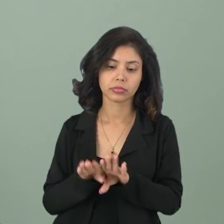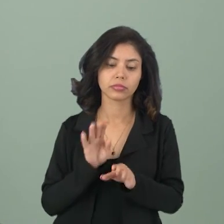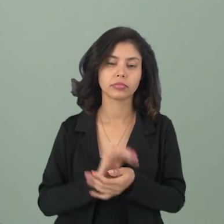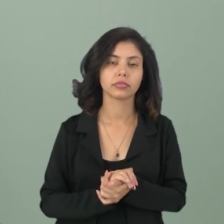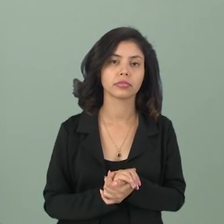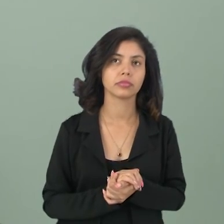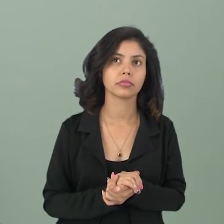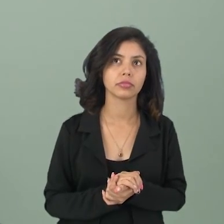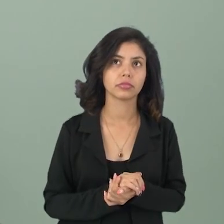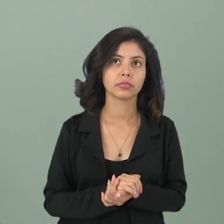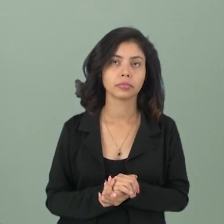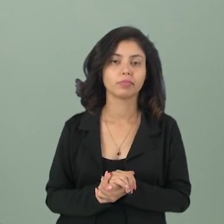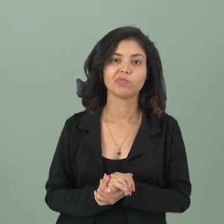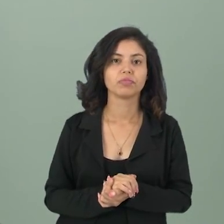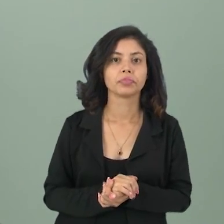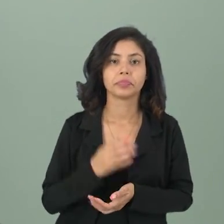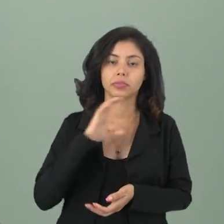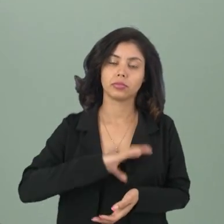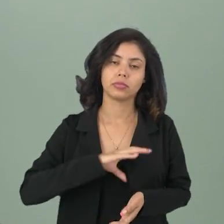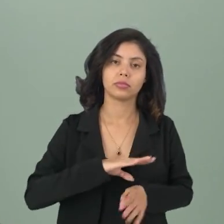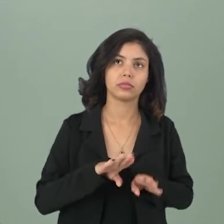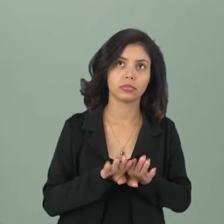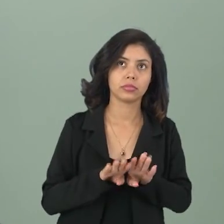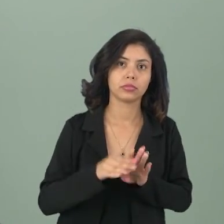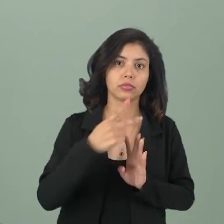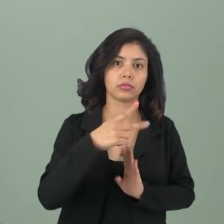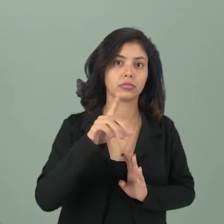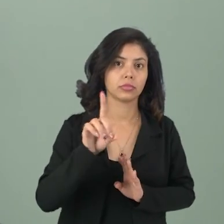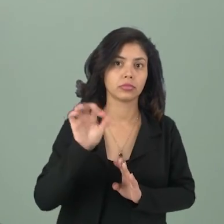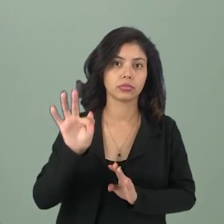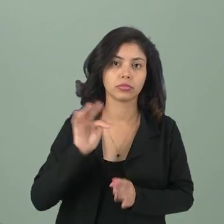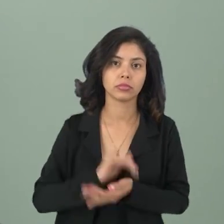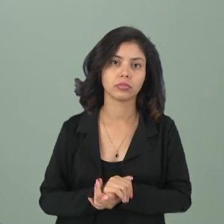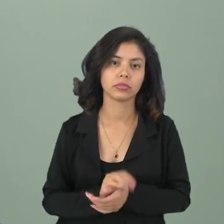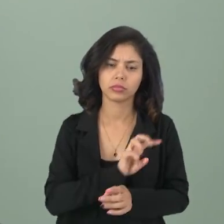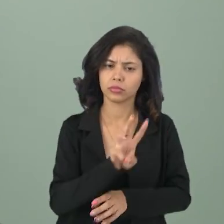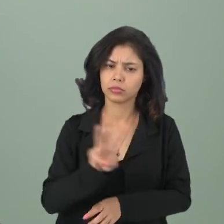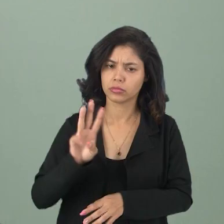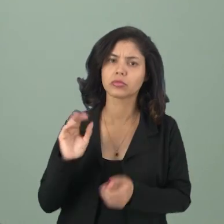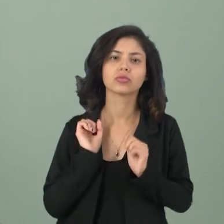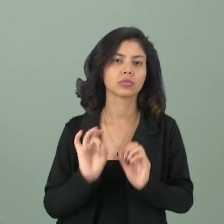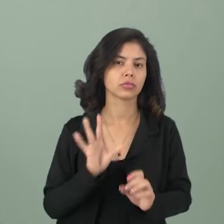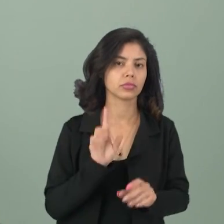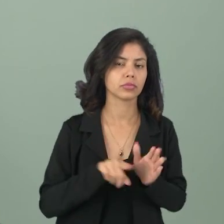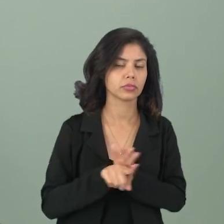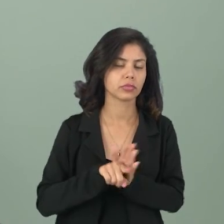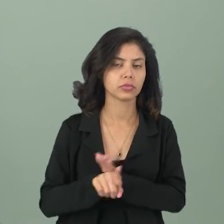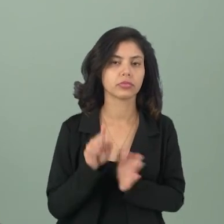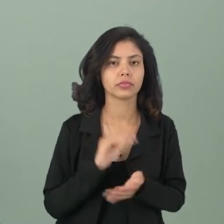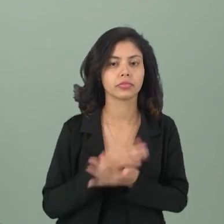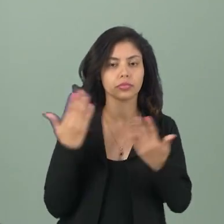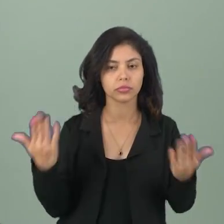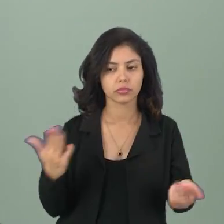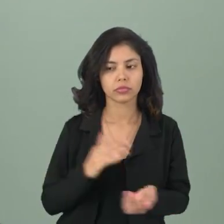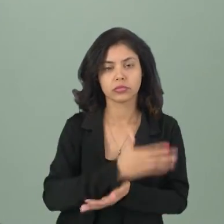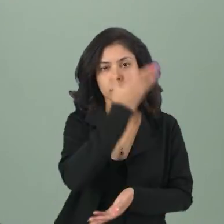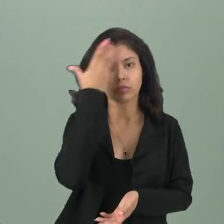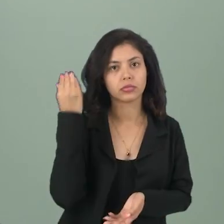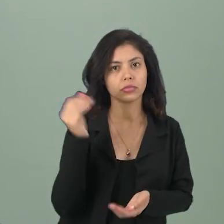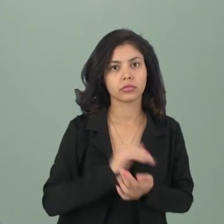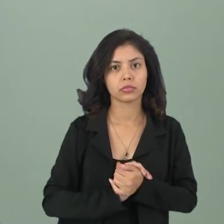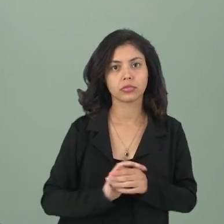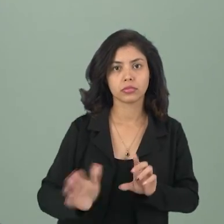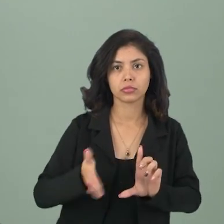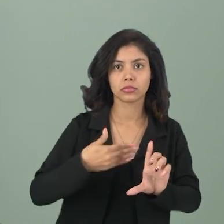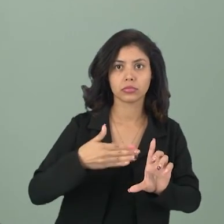tensa esse Dom Quixote também na língua portuguesa está em PDF em alguns sites aí embaixo para você pesquisar Então é isso aí não